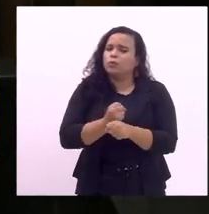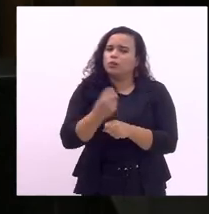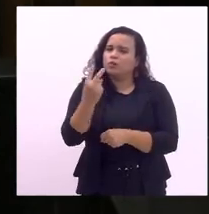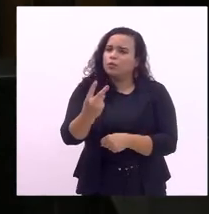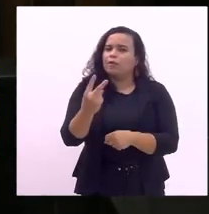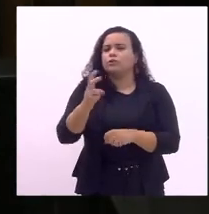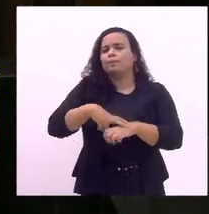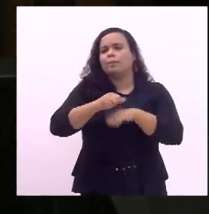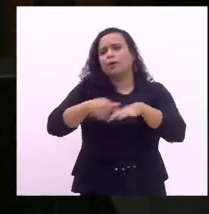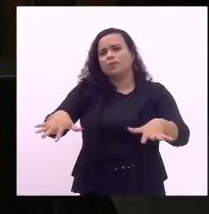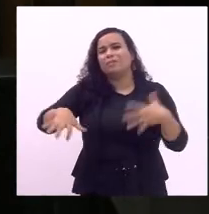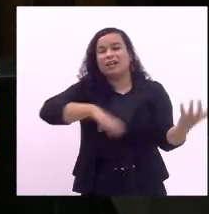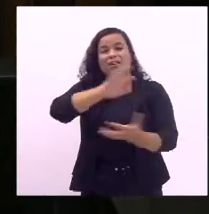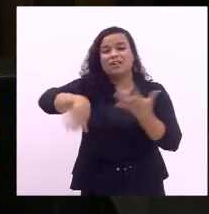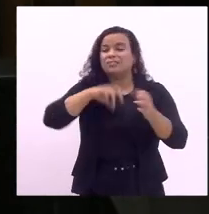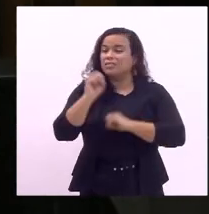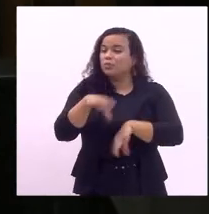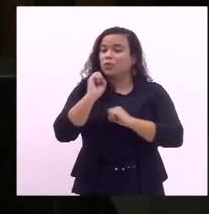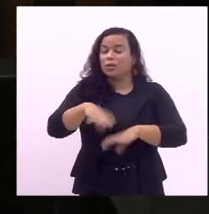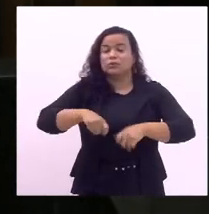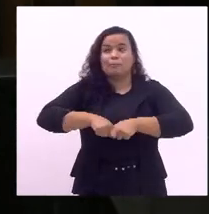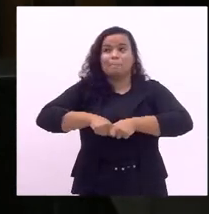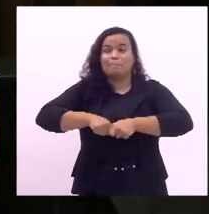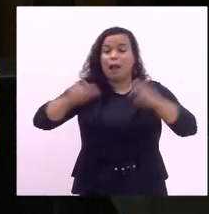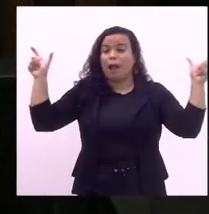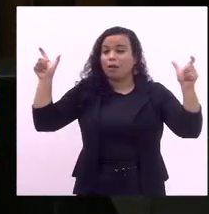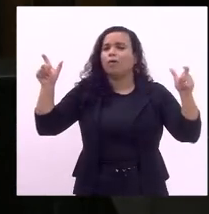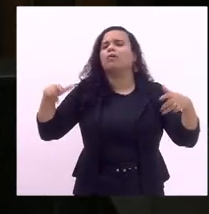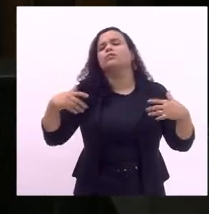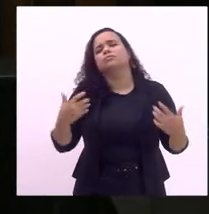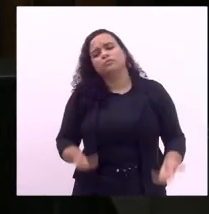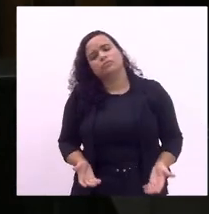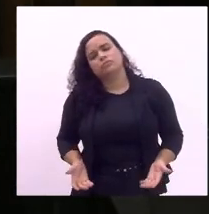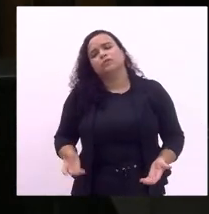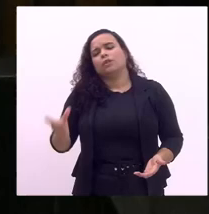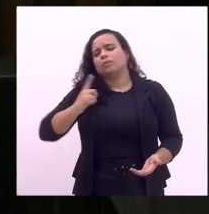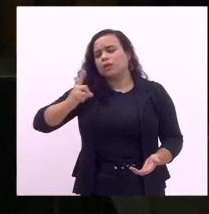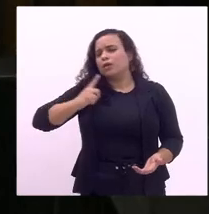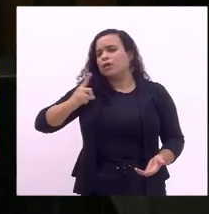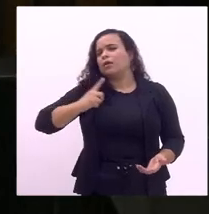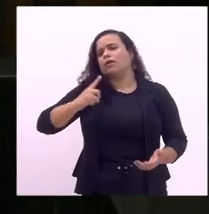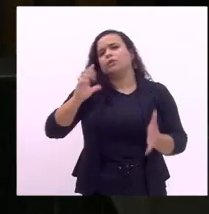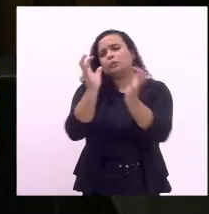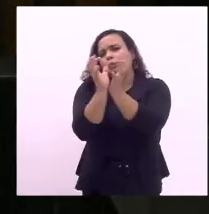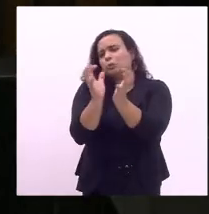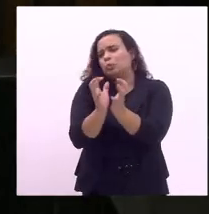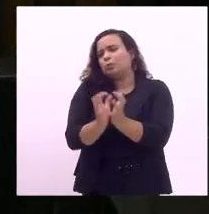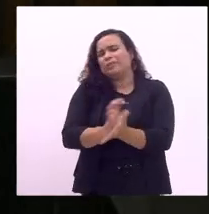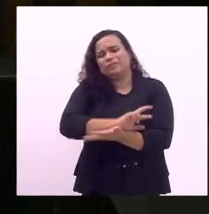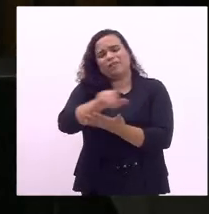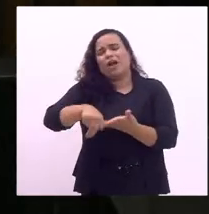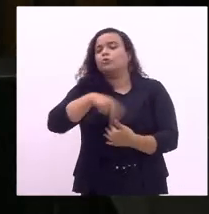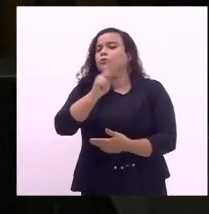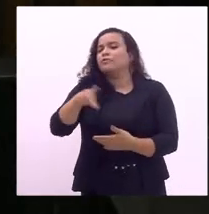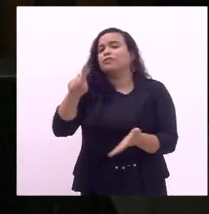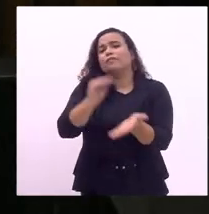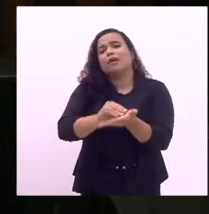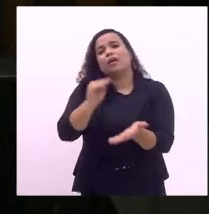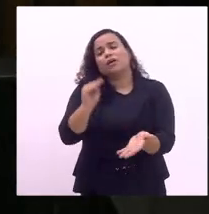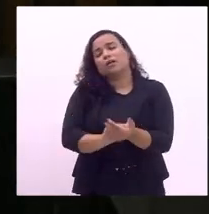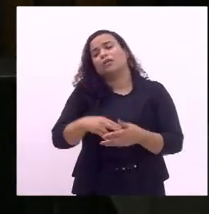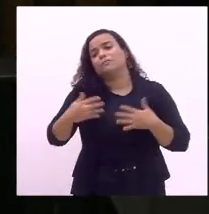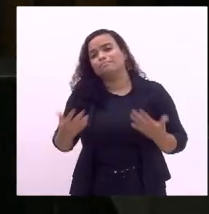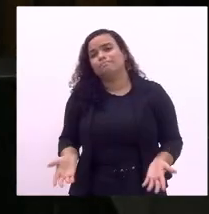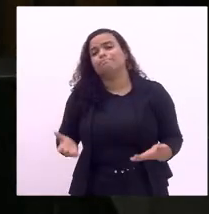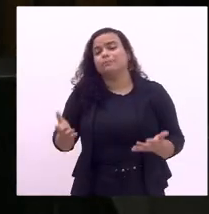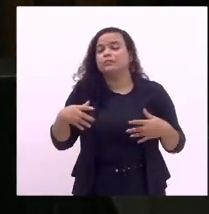crise da educação da nossa história recente, a gente ainda tem milhares de turmas com falta de professor. E a